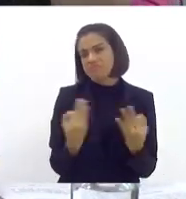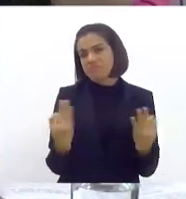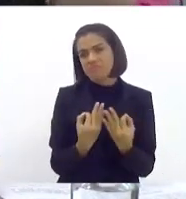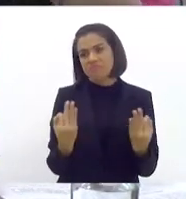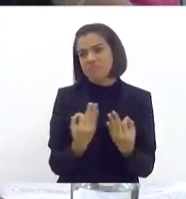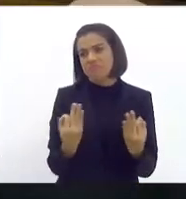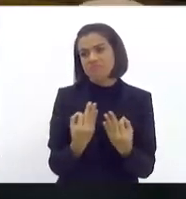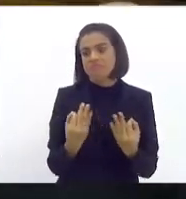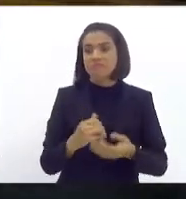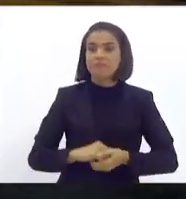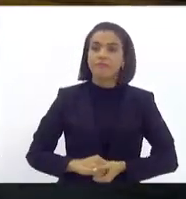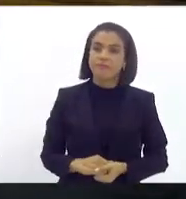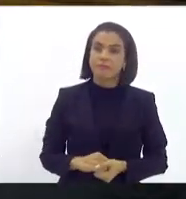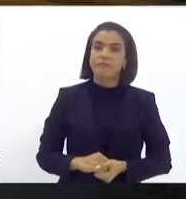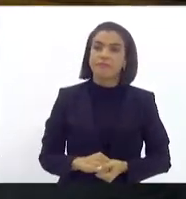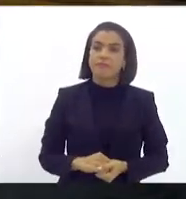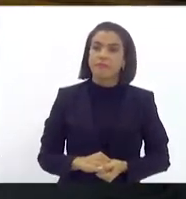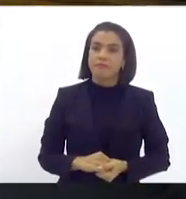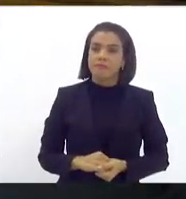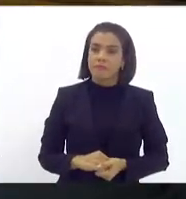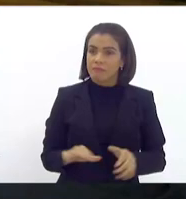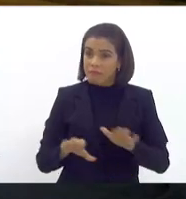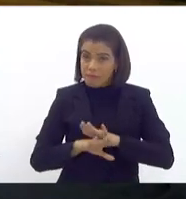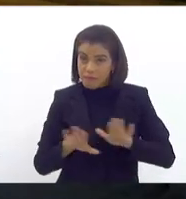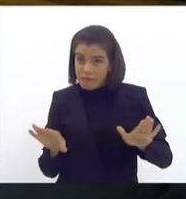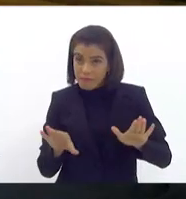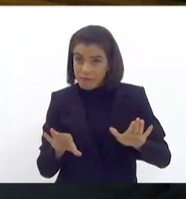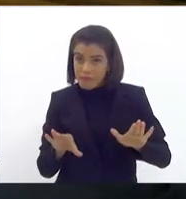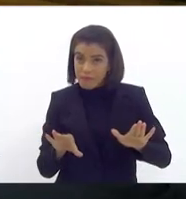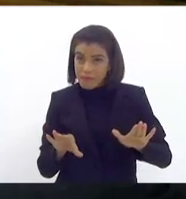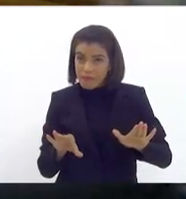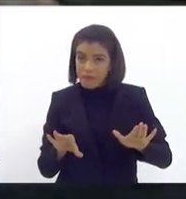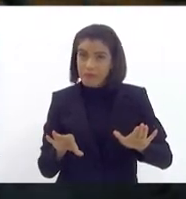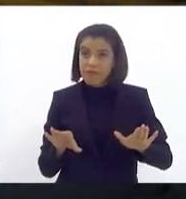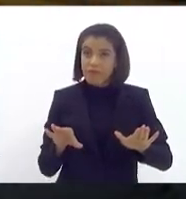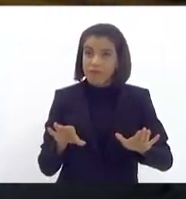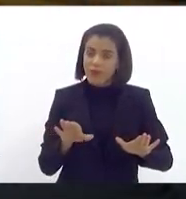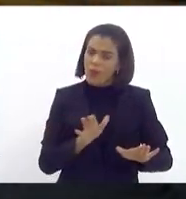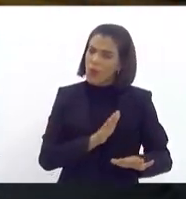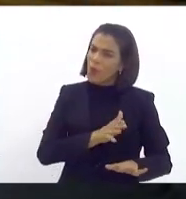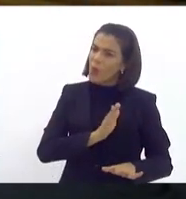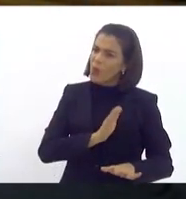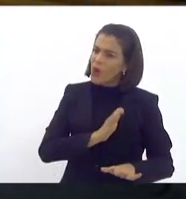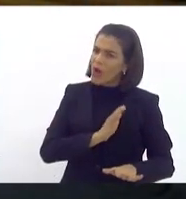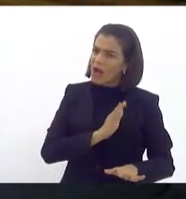problema. Então, seguir desse jeito. Coração meio...